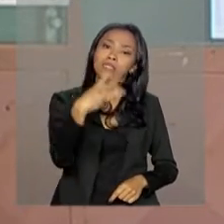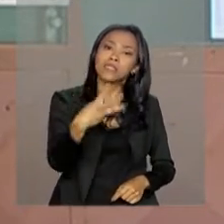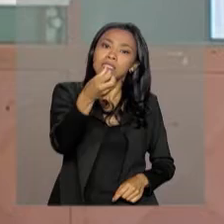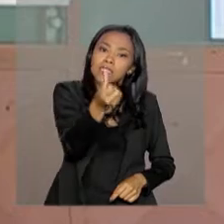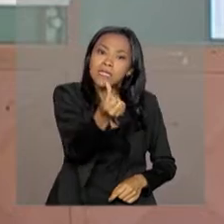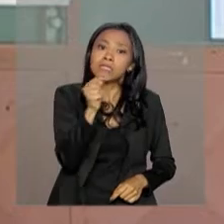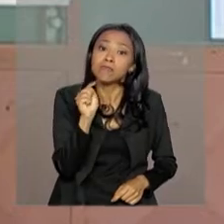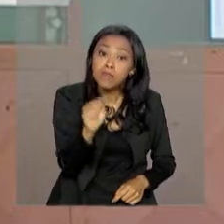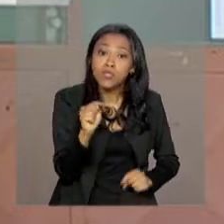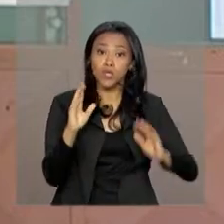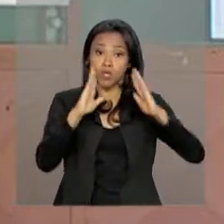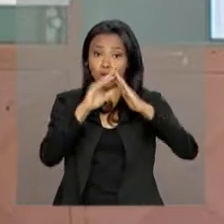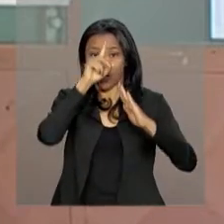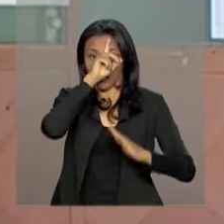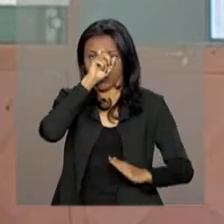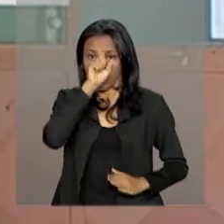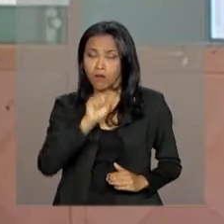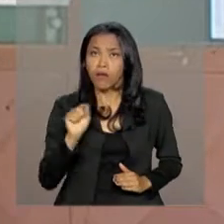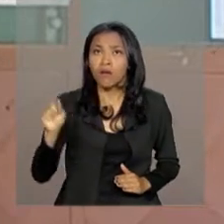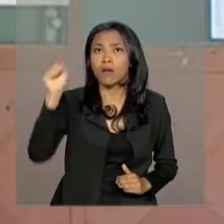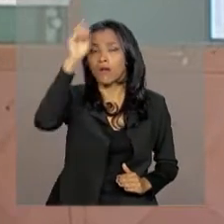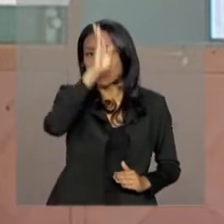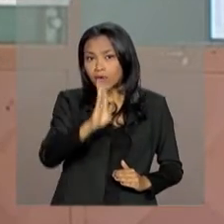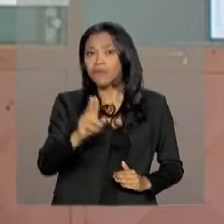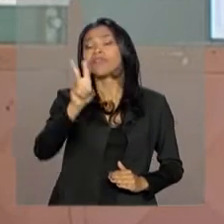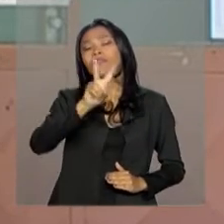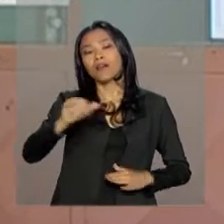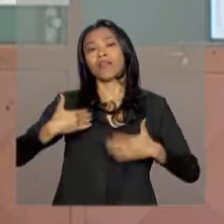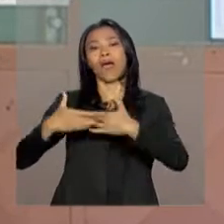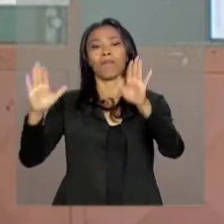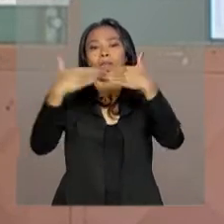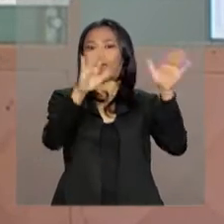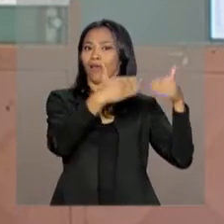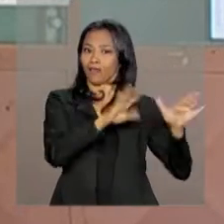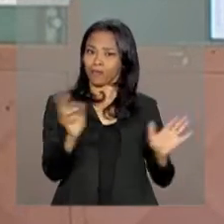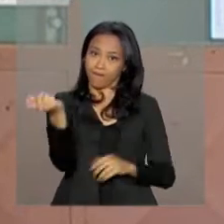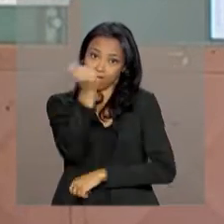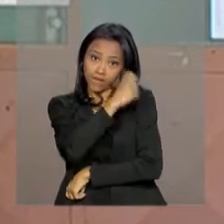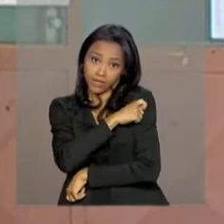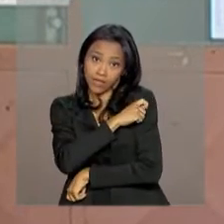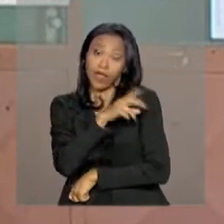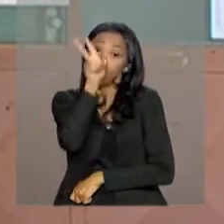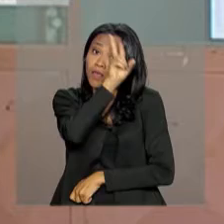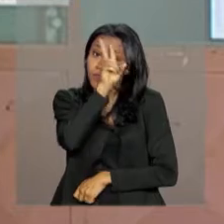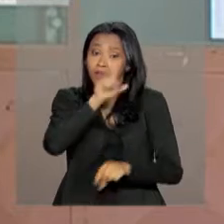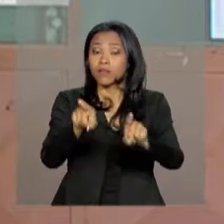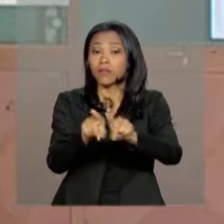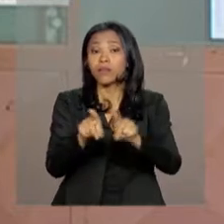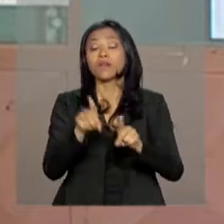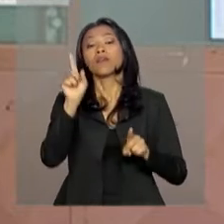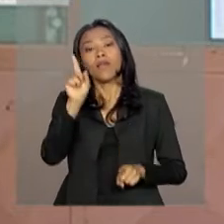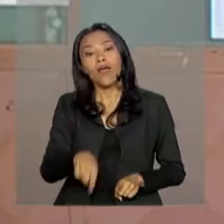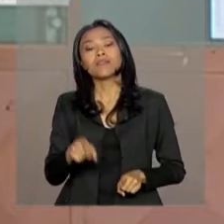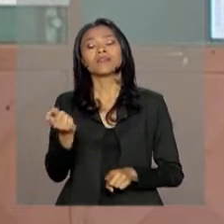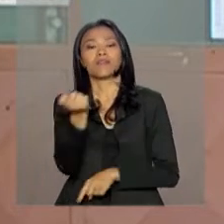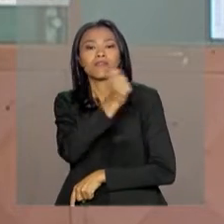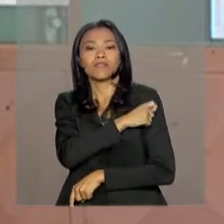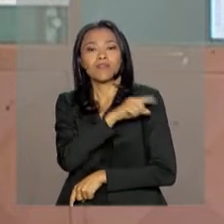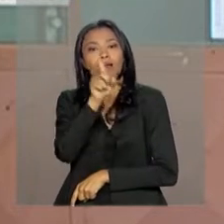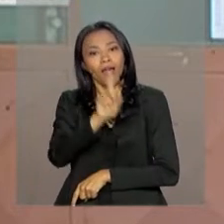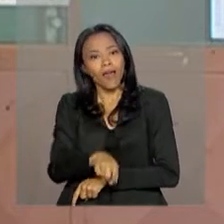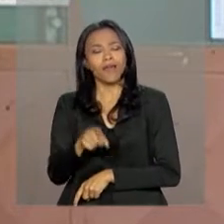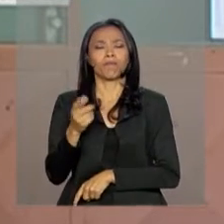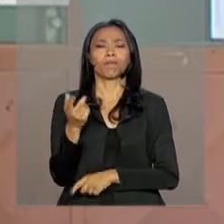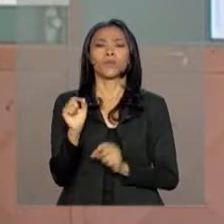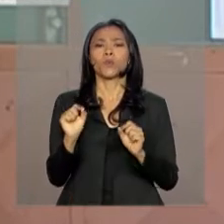mil postos de saúde em todo o país estarão abertos lembrando também que a campanha de vacinação ocorre em meio a